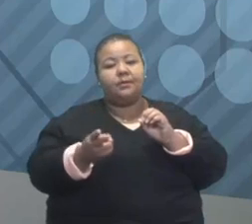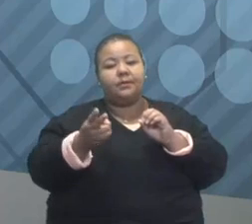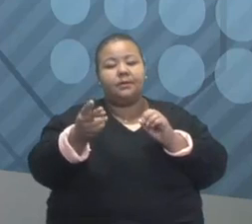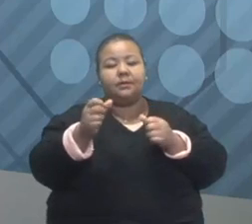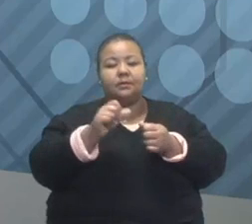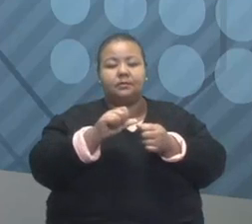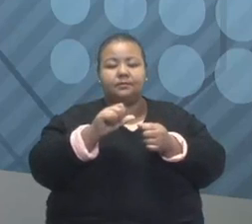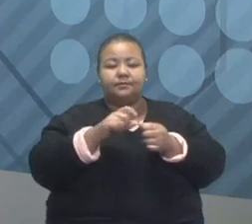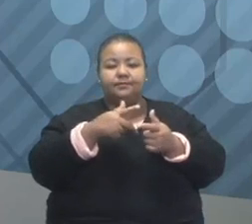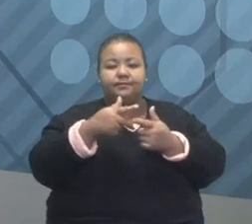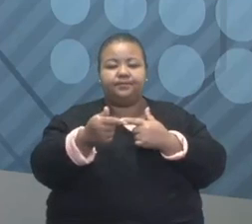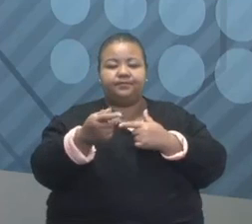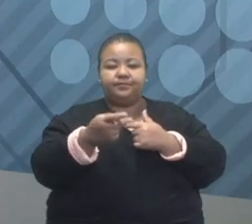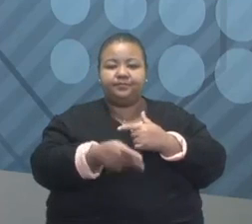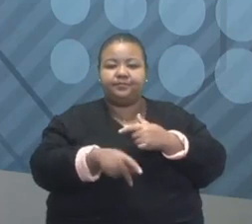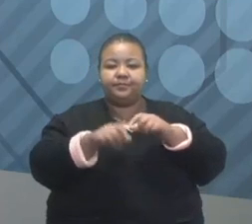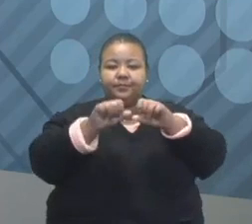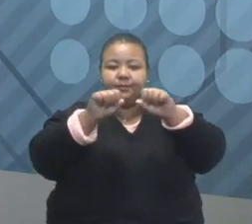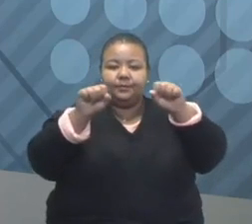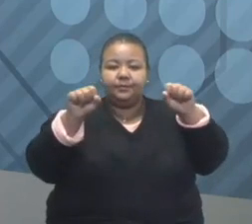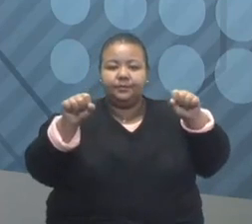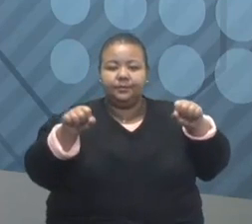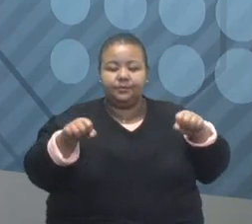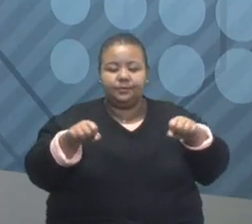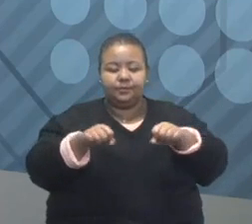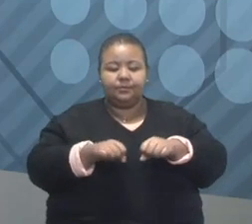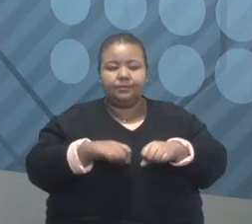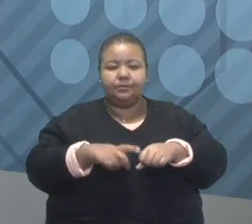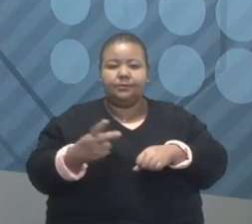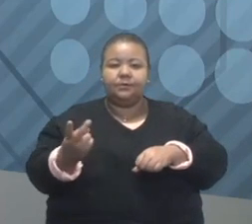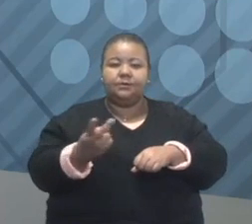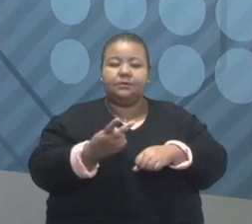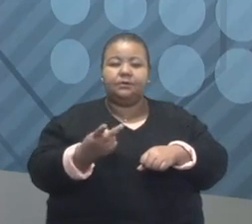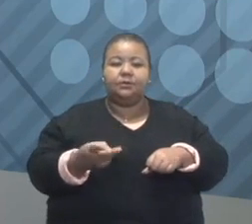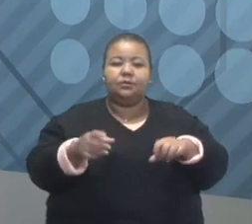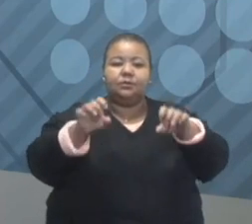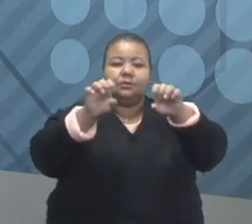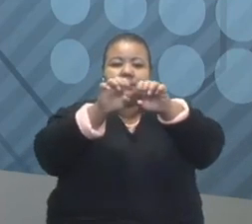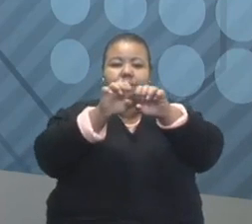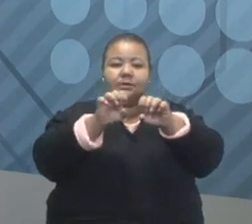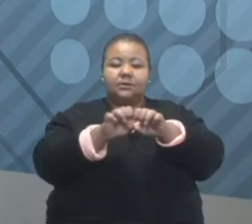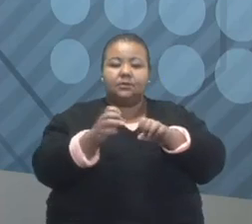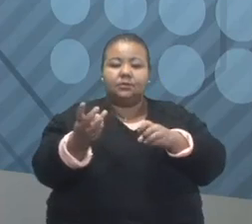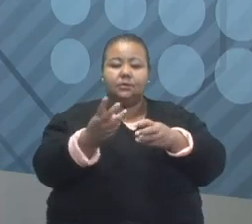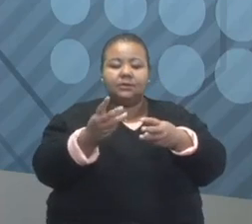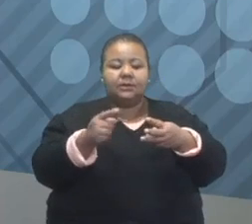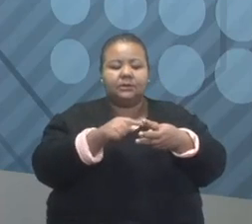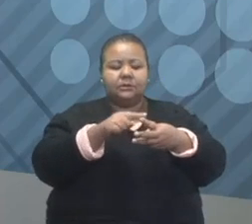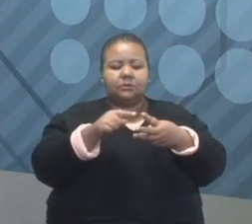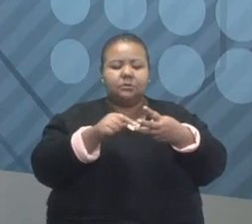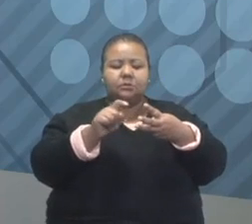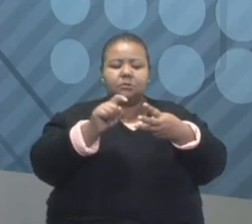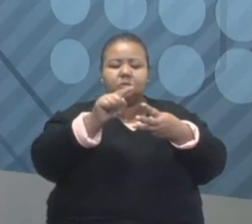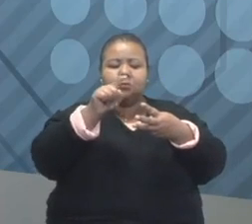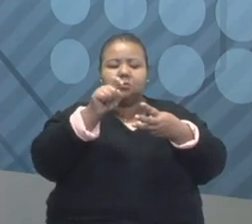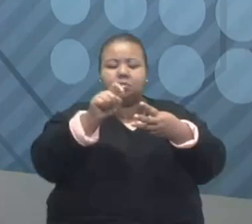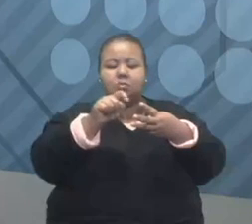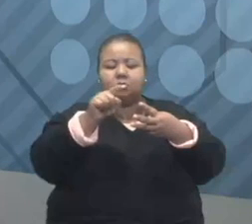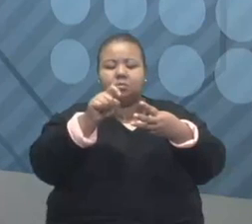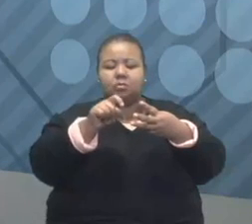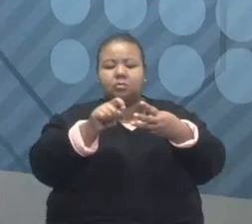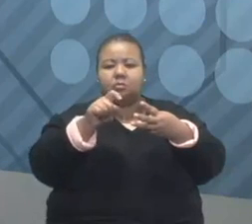soluções. Esse sistema, como ele possui 2 equações e 3 incógnitas, ele é possível